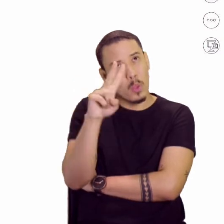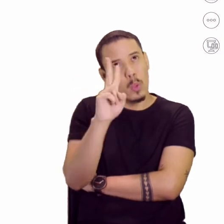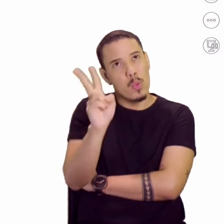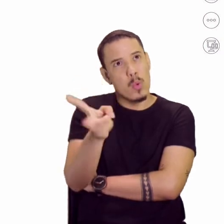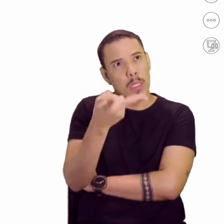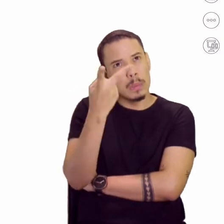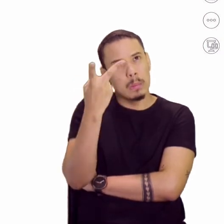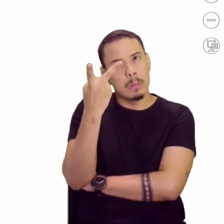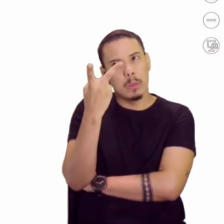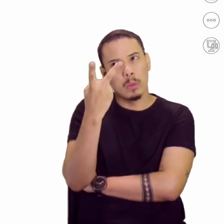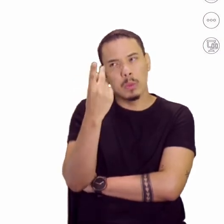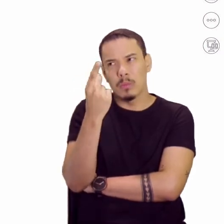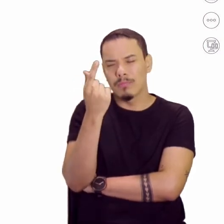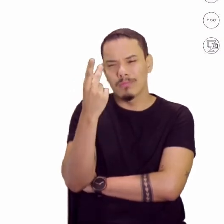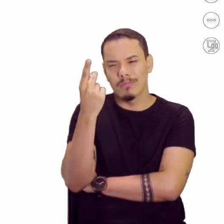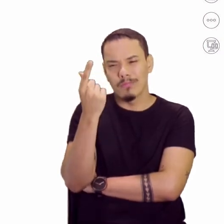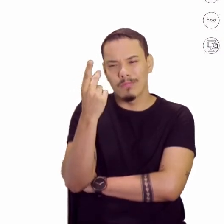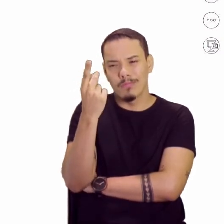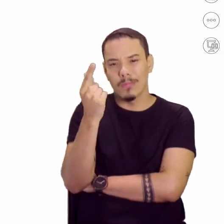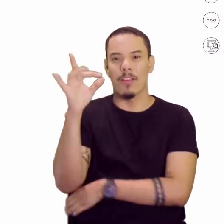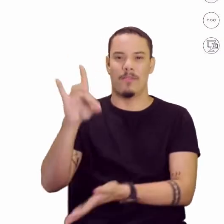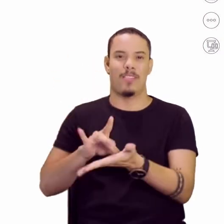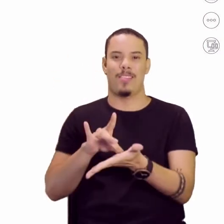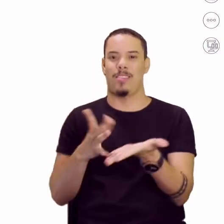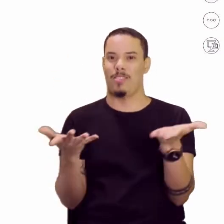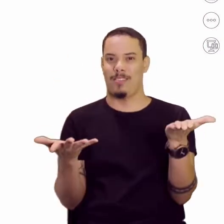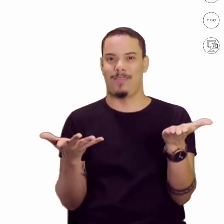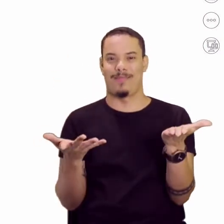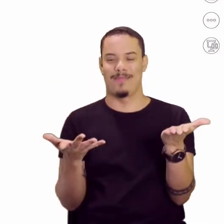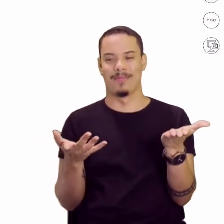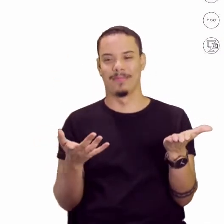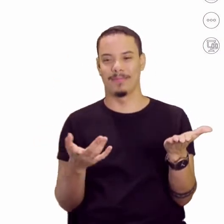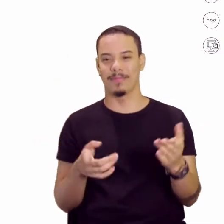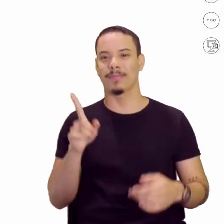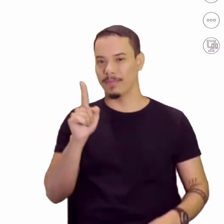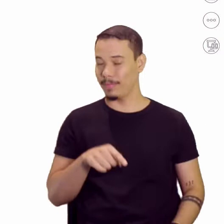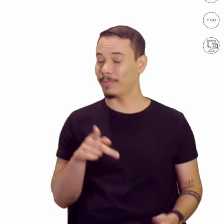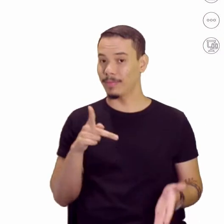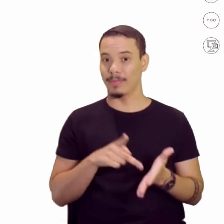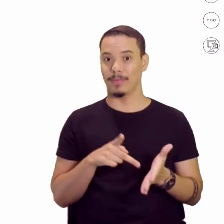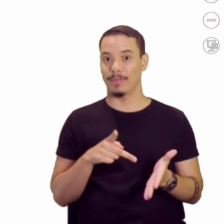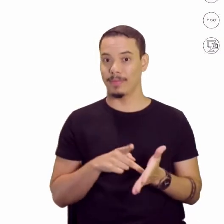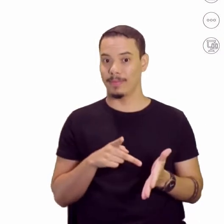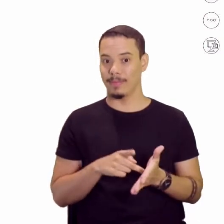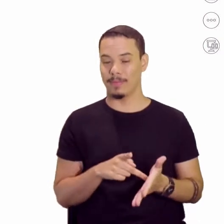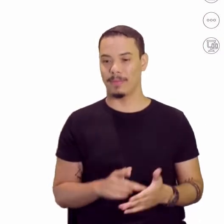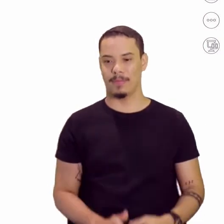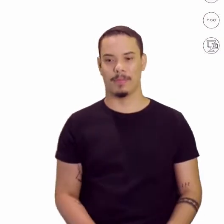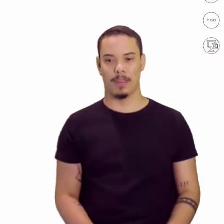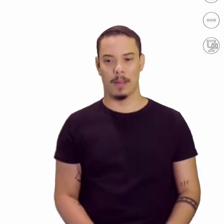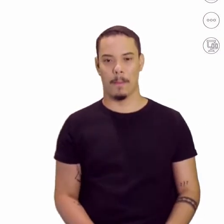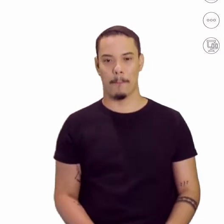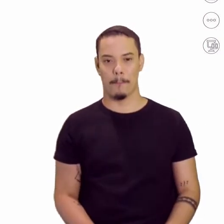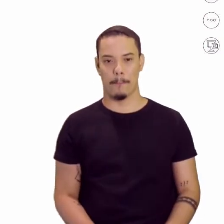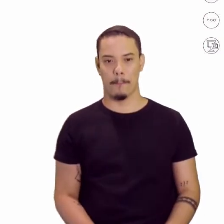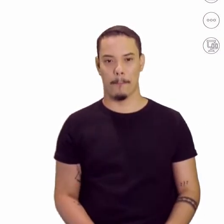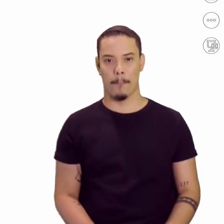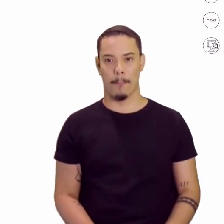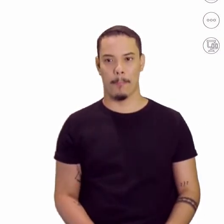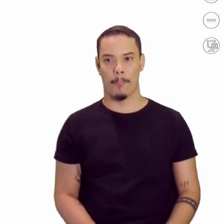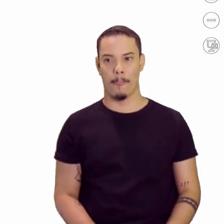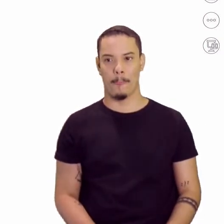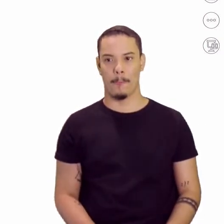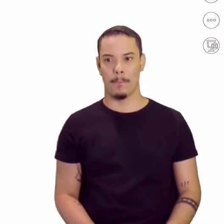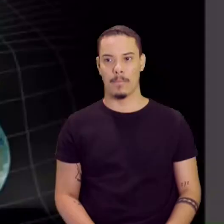né? 2000 anos sendo verdade. Sendo verdade. Então deve ser verdade. Né? Então, naquele... Vem aqui, pessoal,